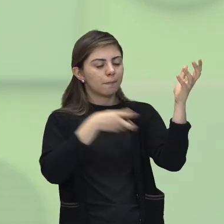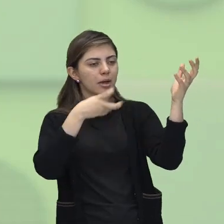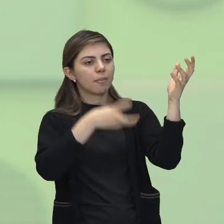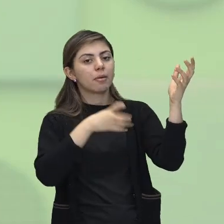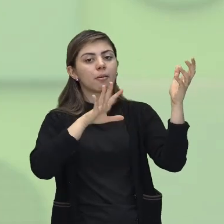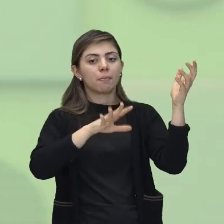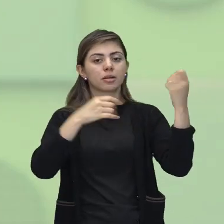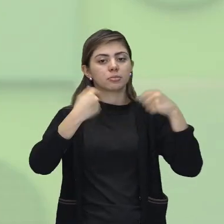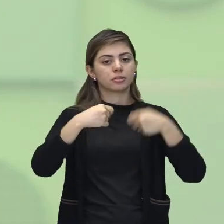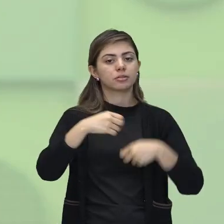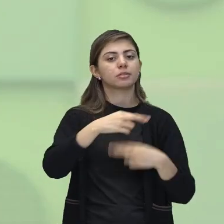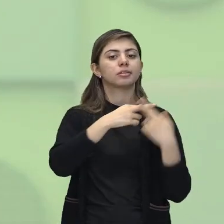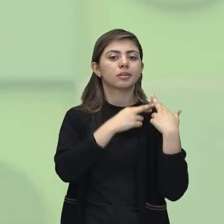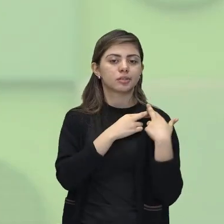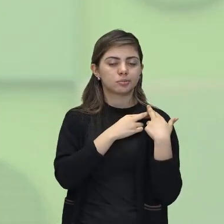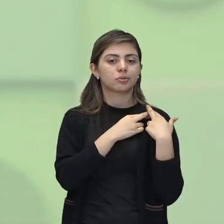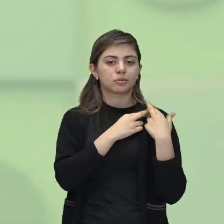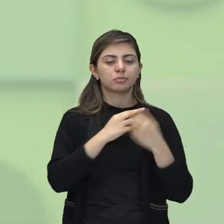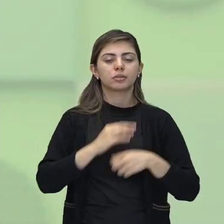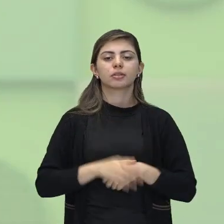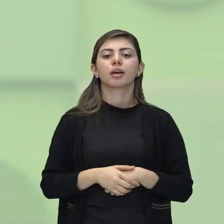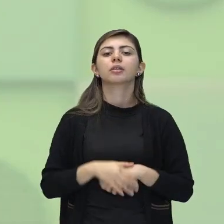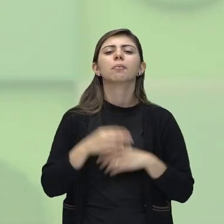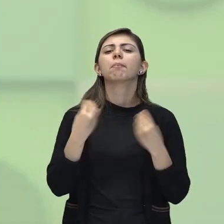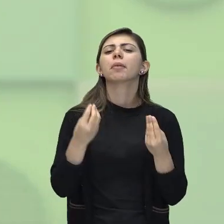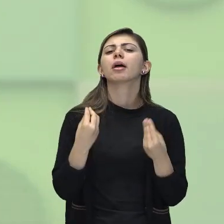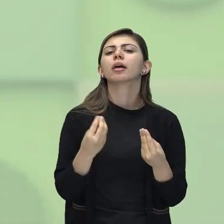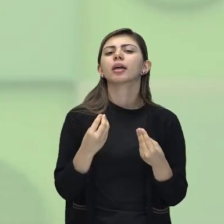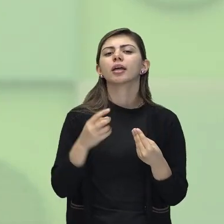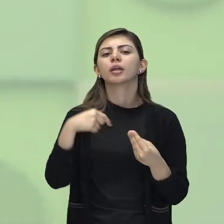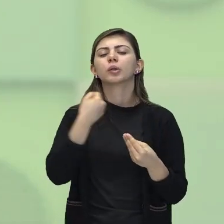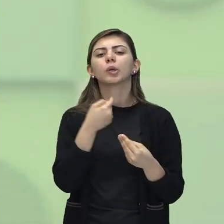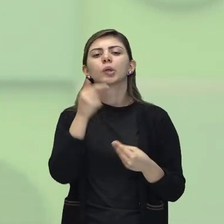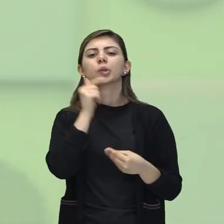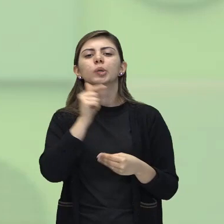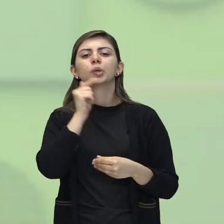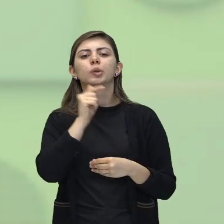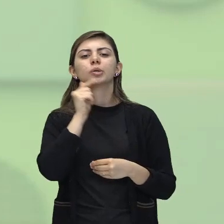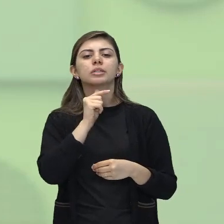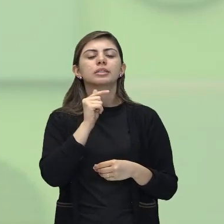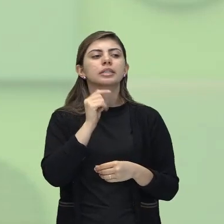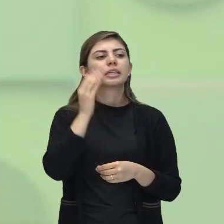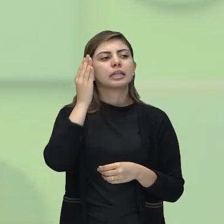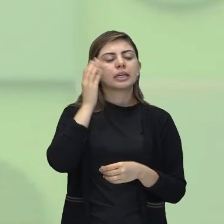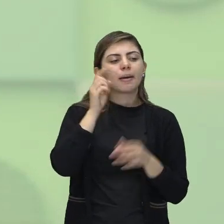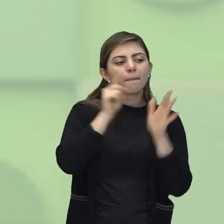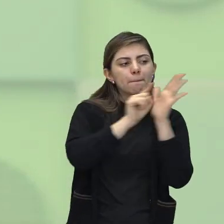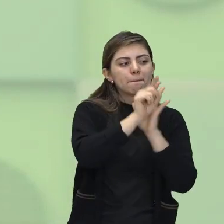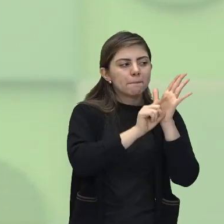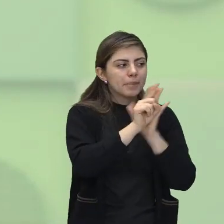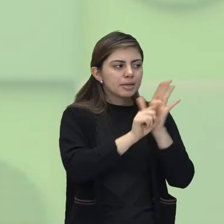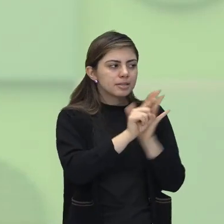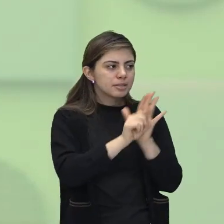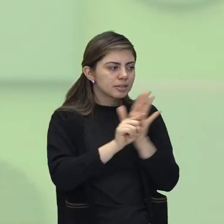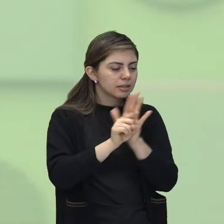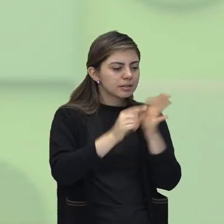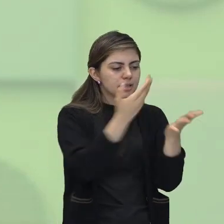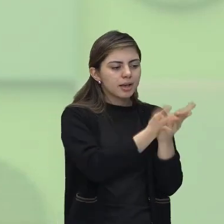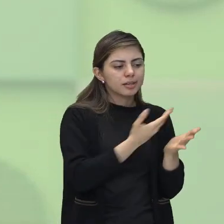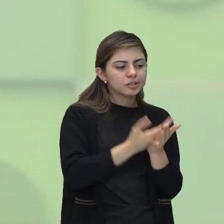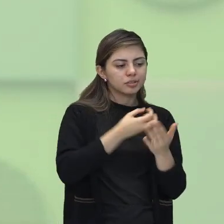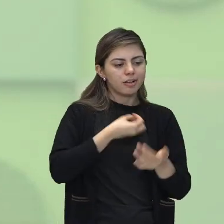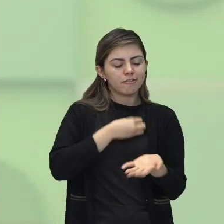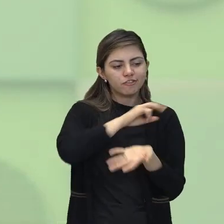naturais, para que seja possível se identificar, pesquisar ali toda a